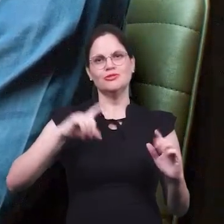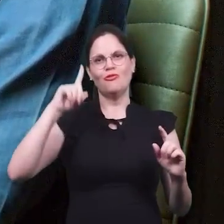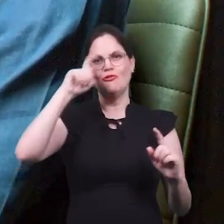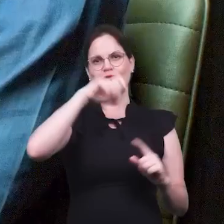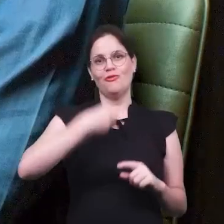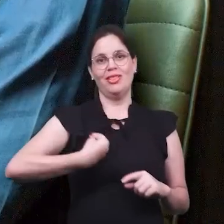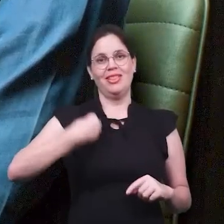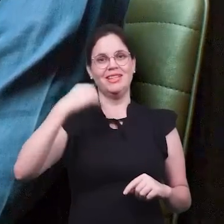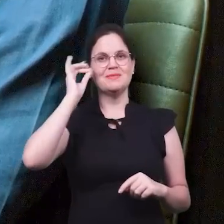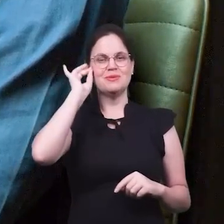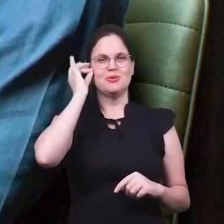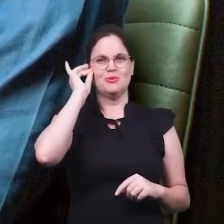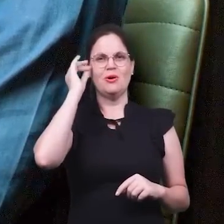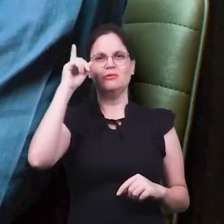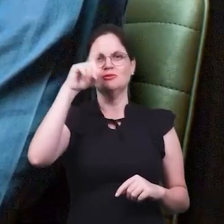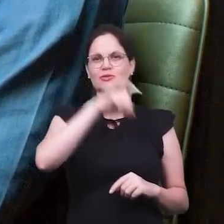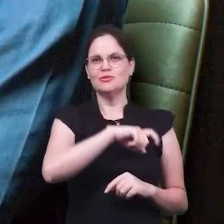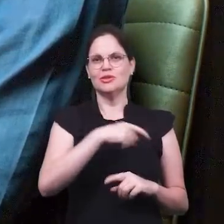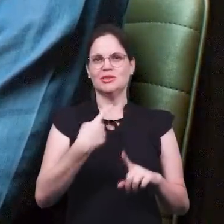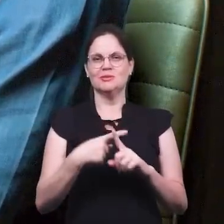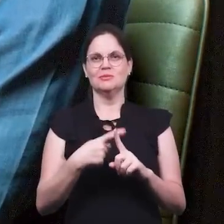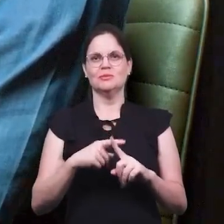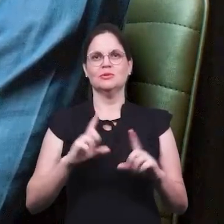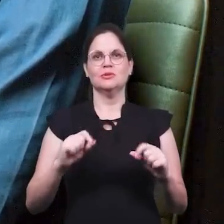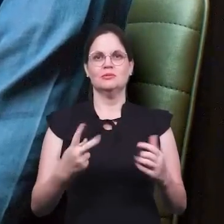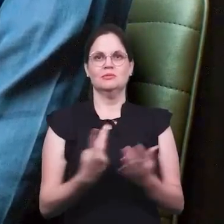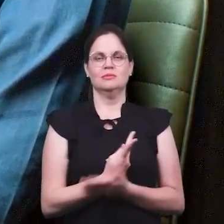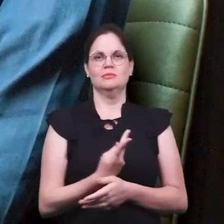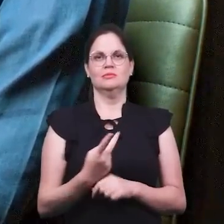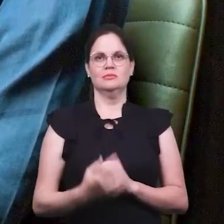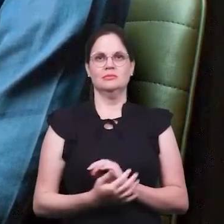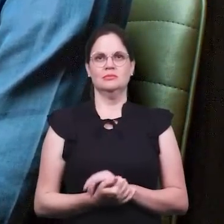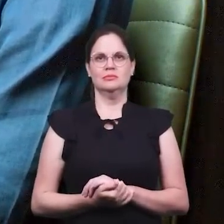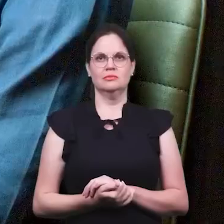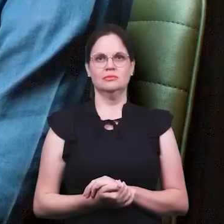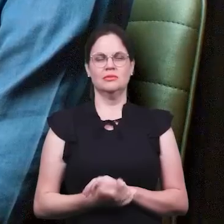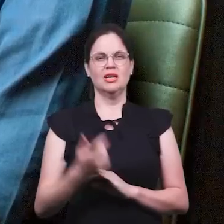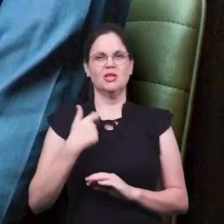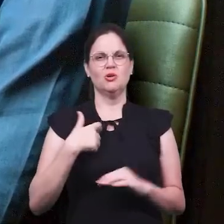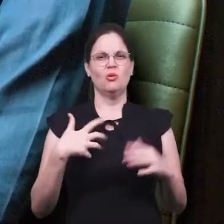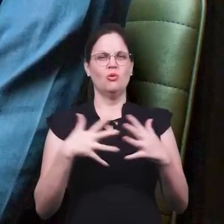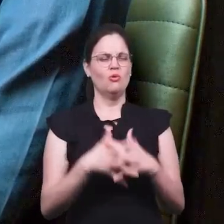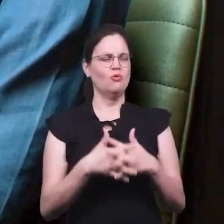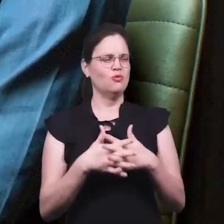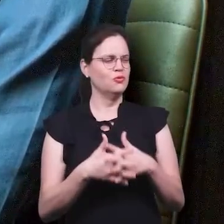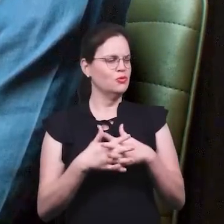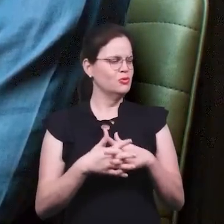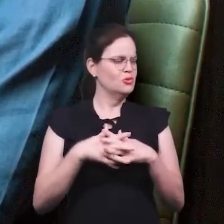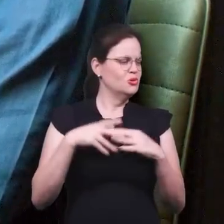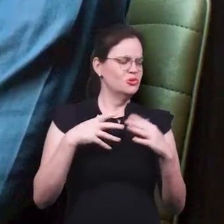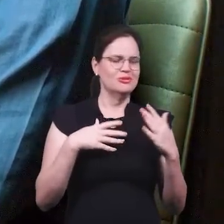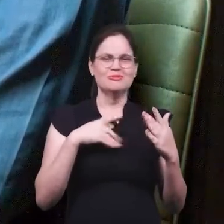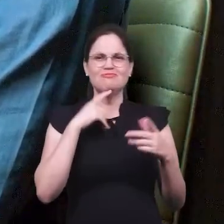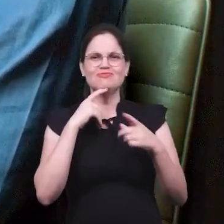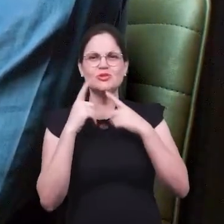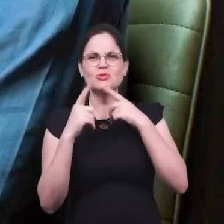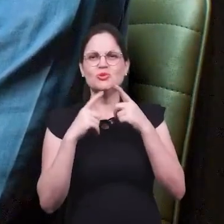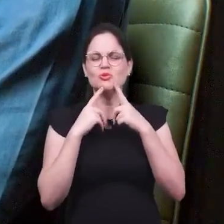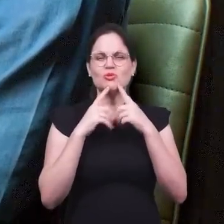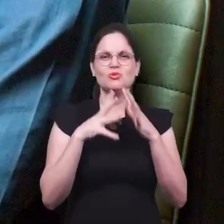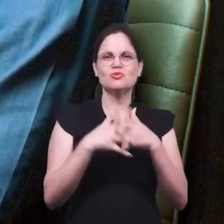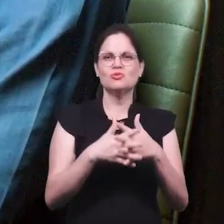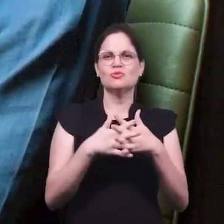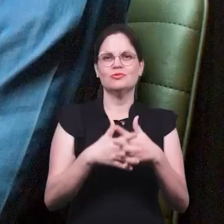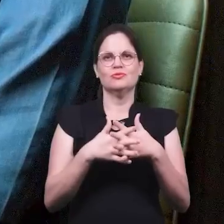época, porque às vezes eu ficava confuso com algumas coisas, e como naquela